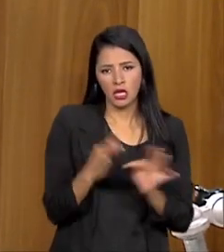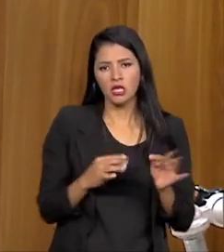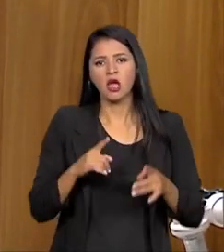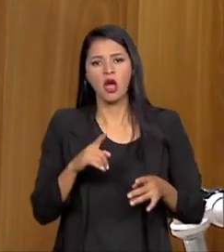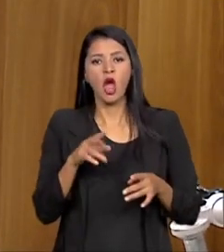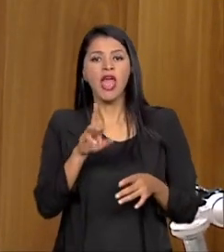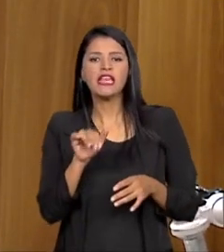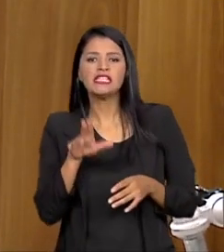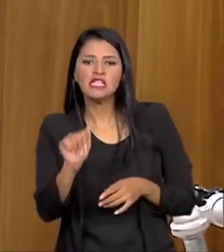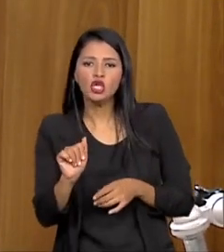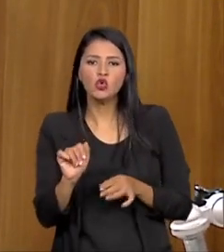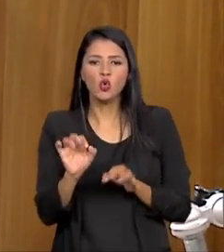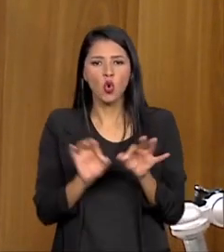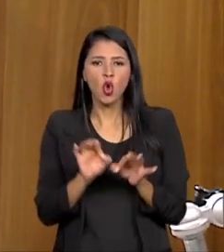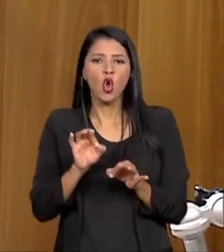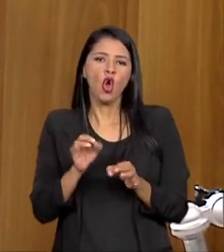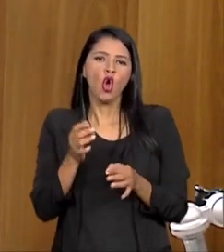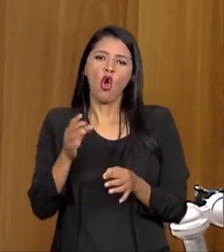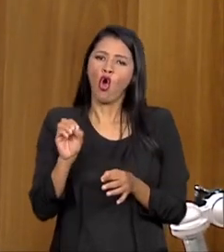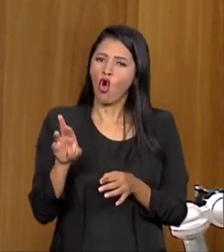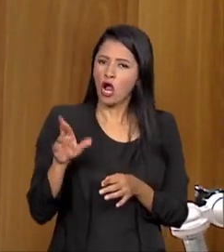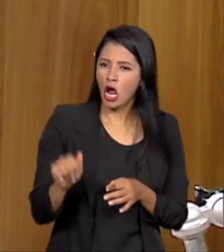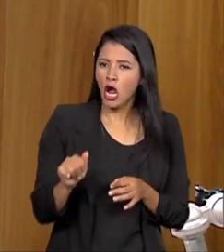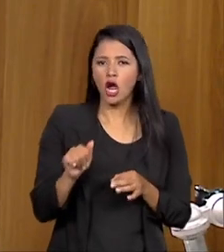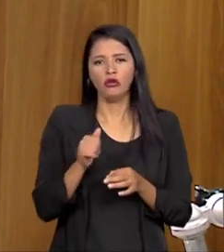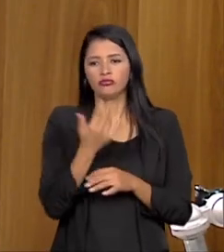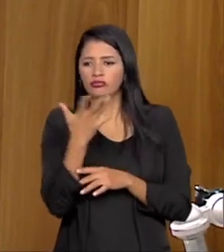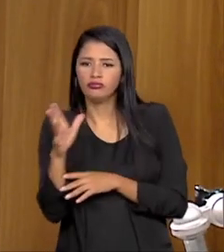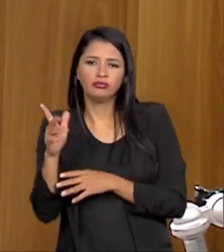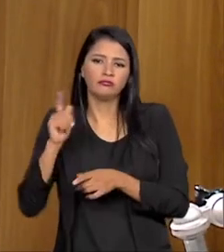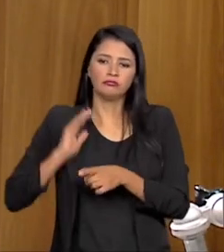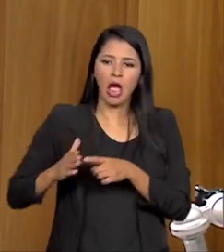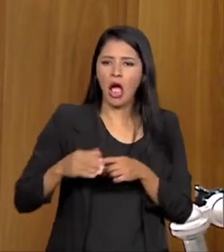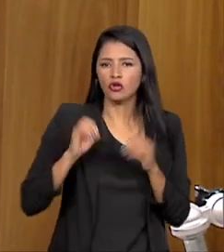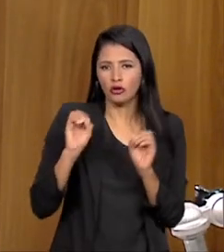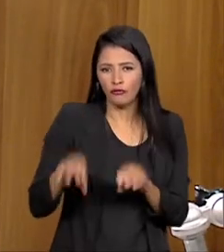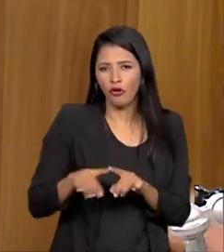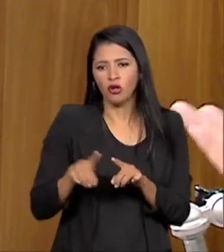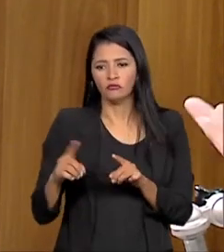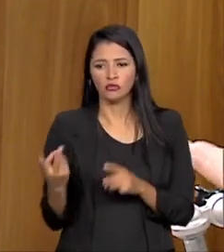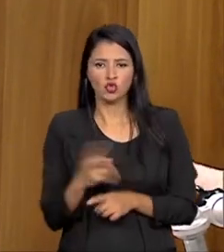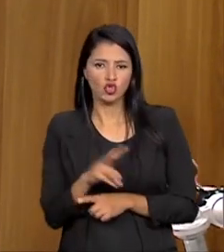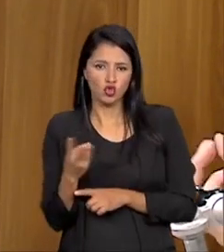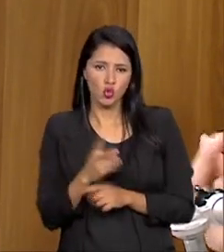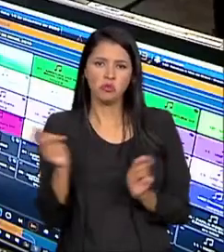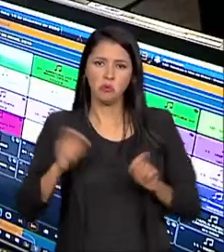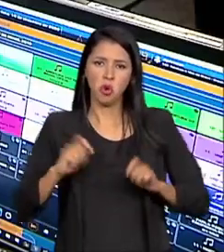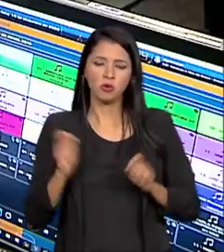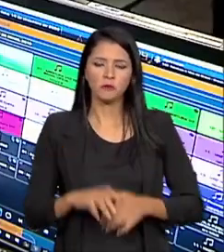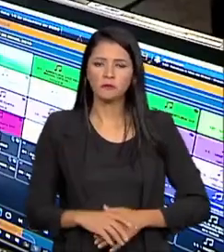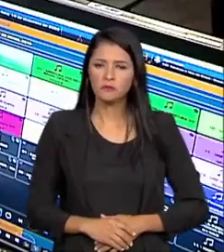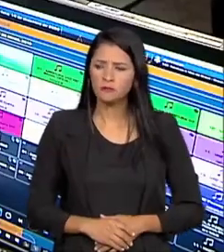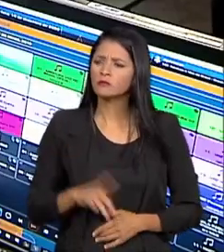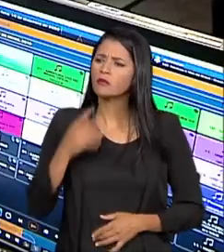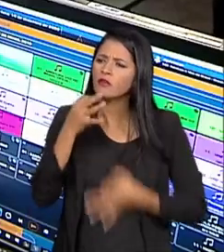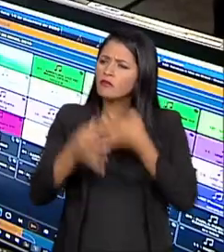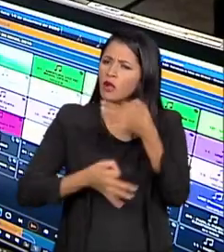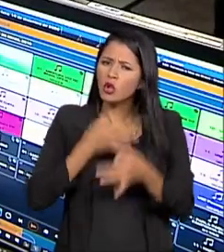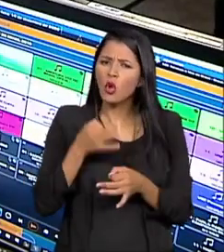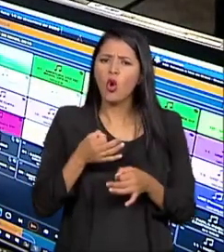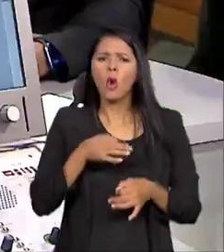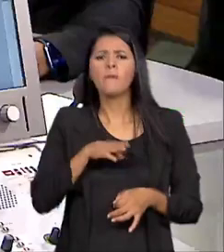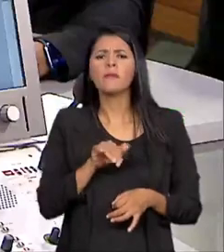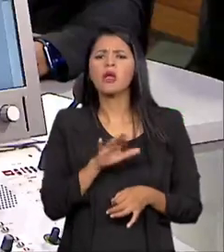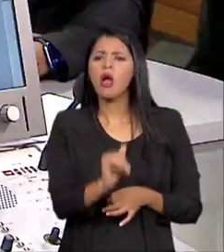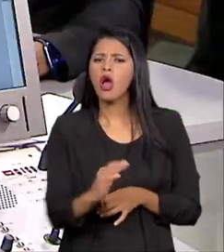separaria ele do lixo que pode ser reciclado então isso incentivaria as duas atividades para o mercado de carbono